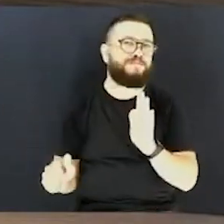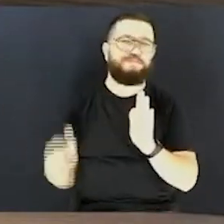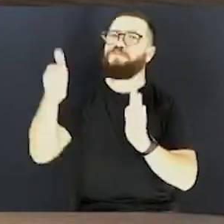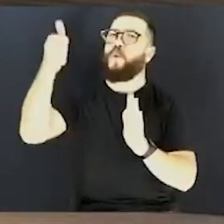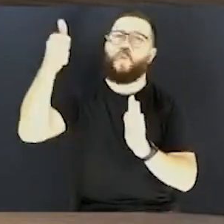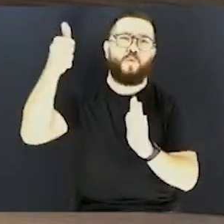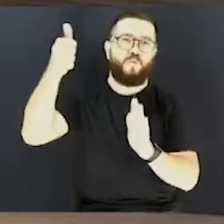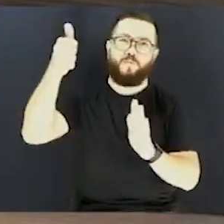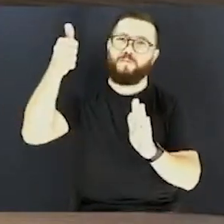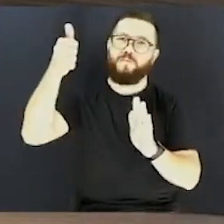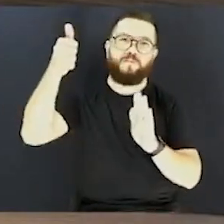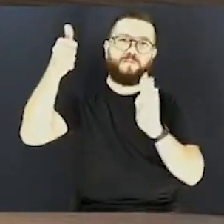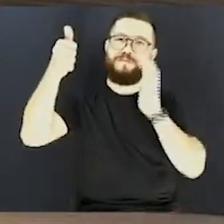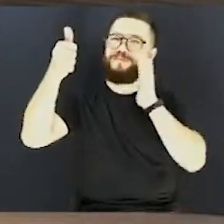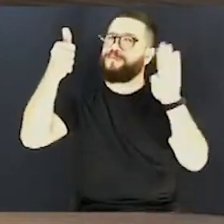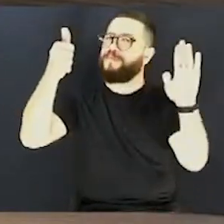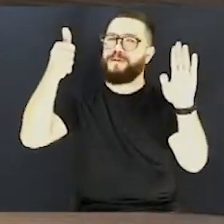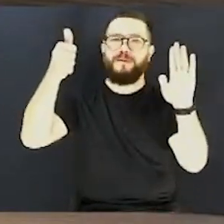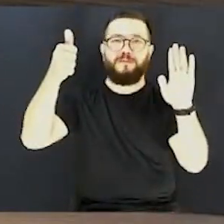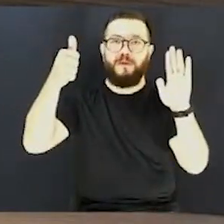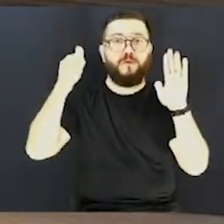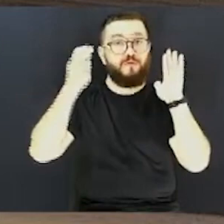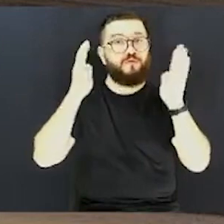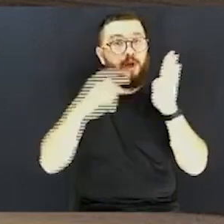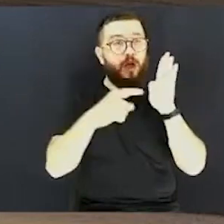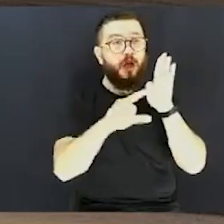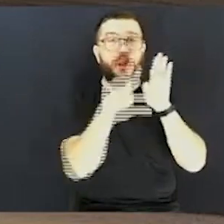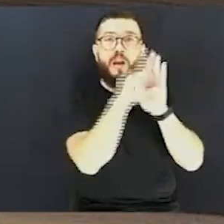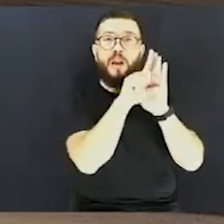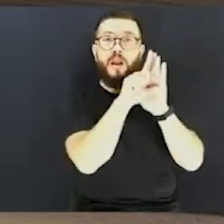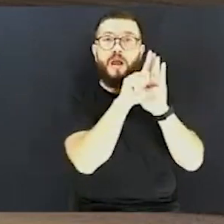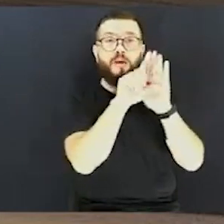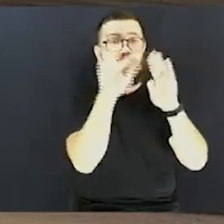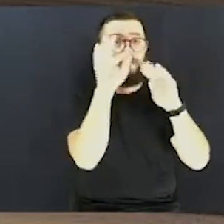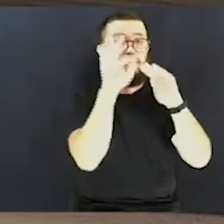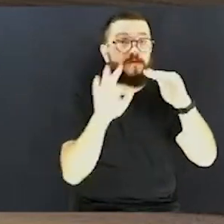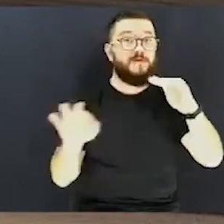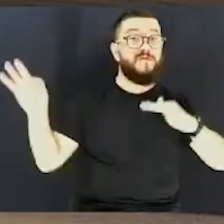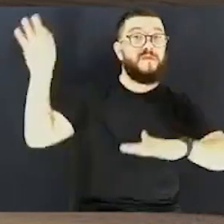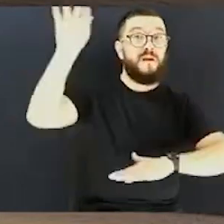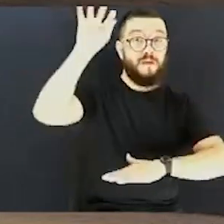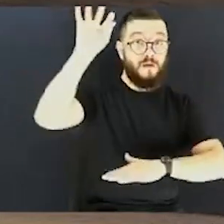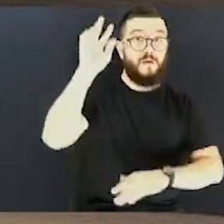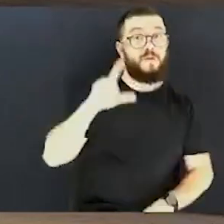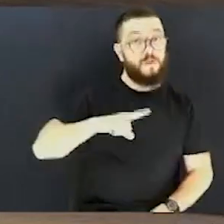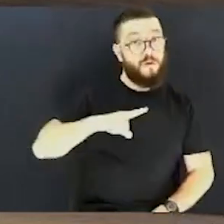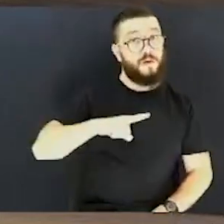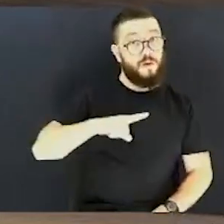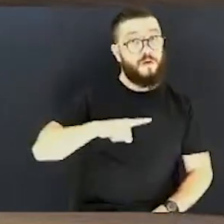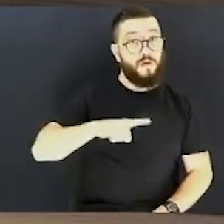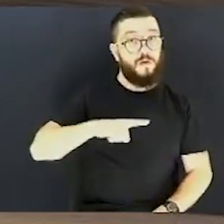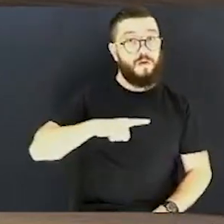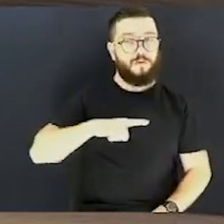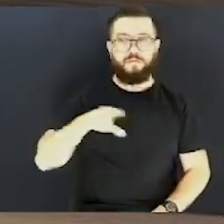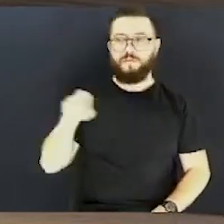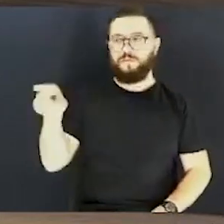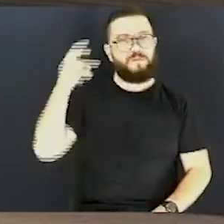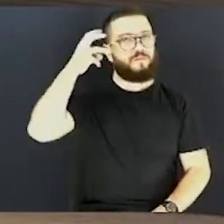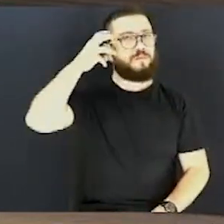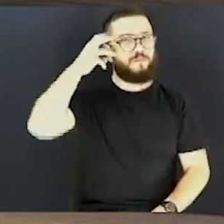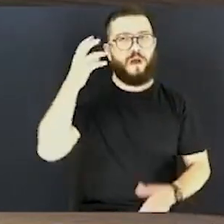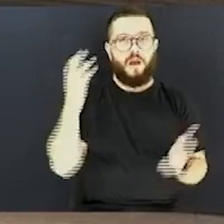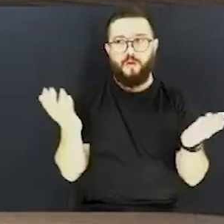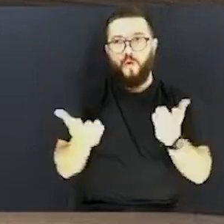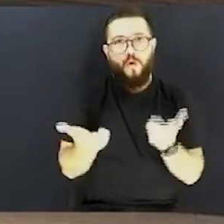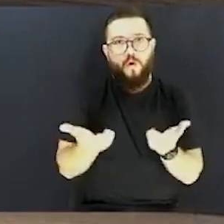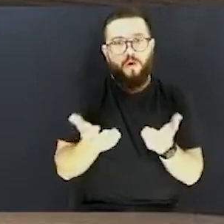marco legal para a primeira infância, que é uma lei federal, que esse, o plano, né, que trazido pelo vereador Dalton, tem como objetivo implementar